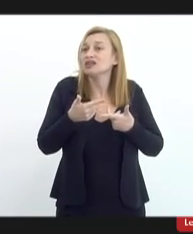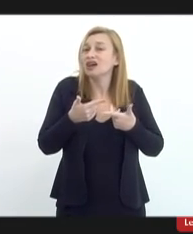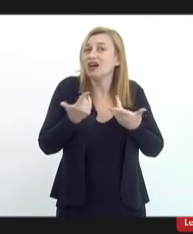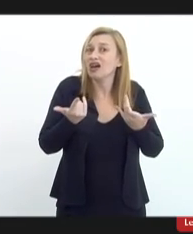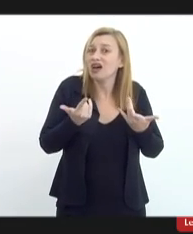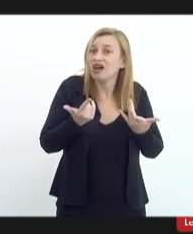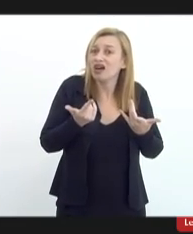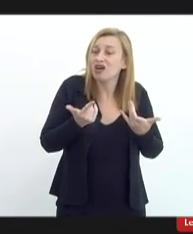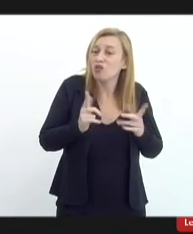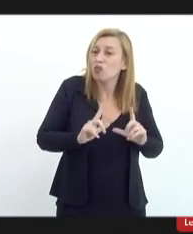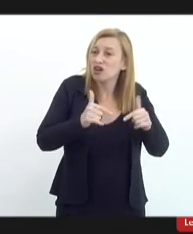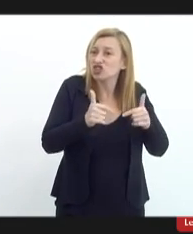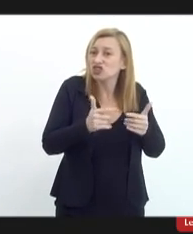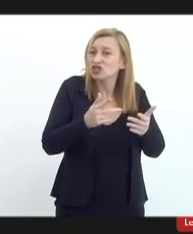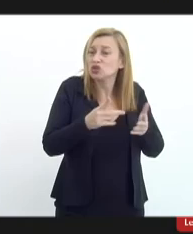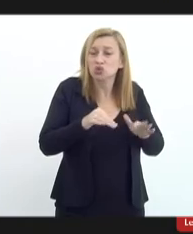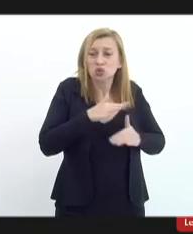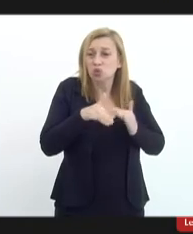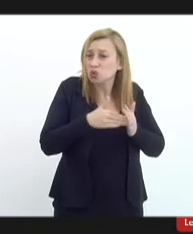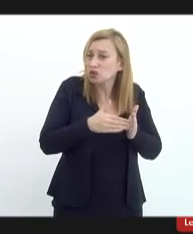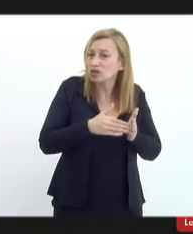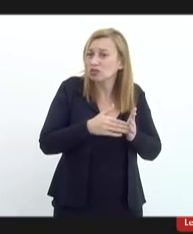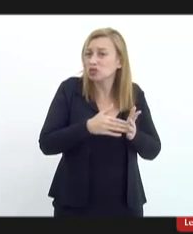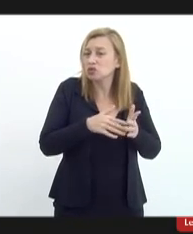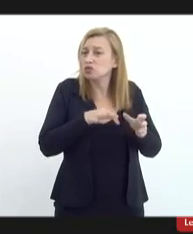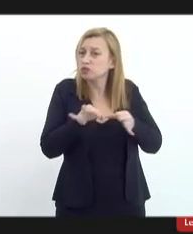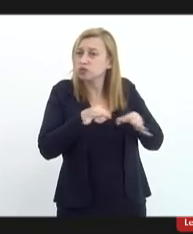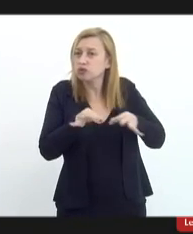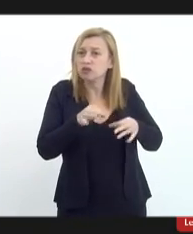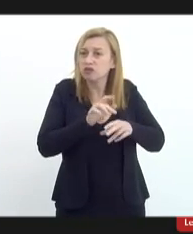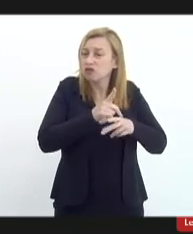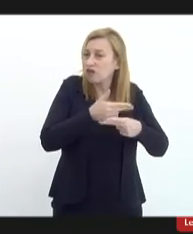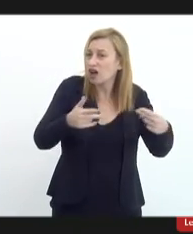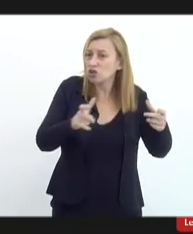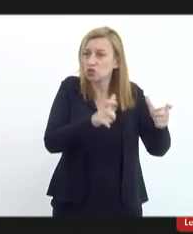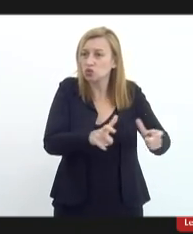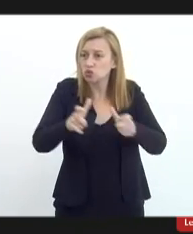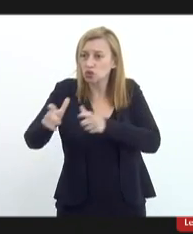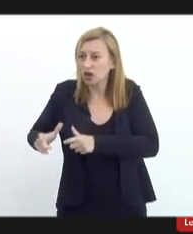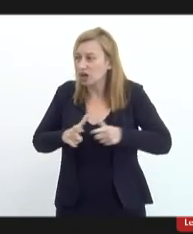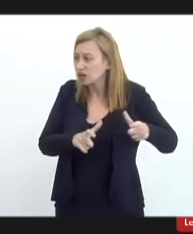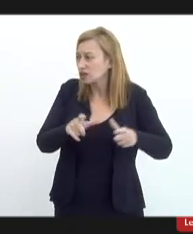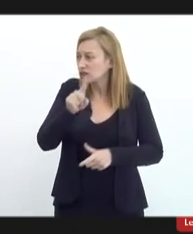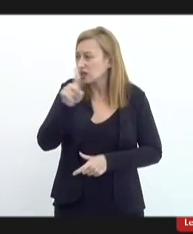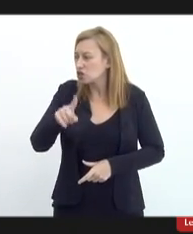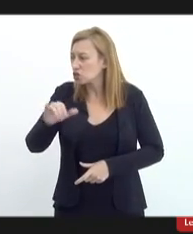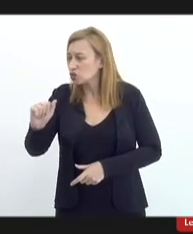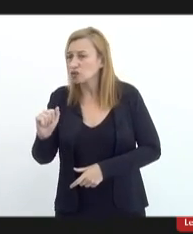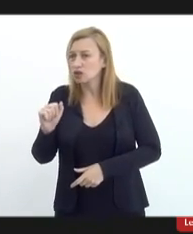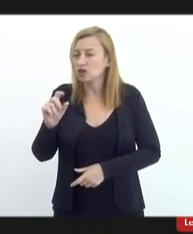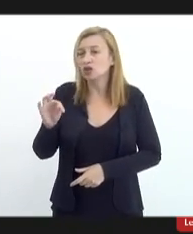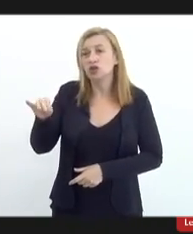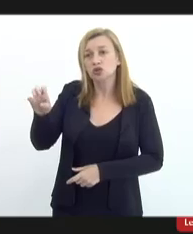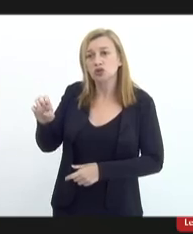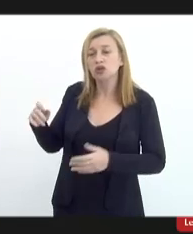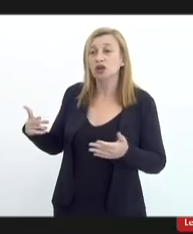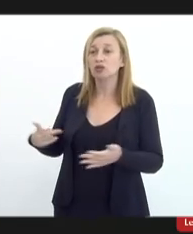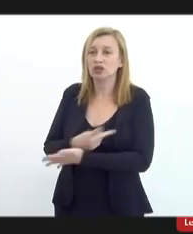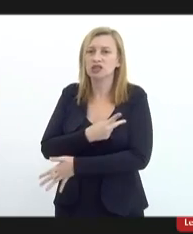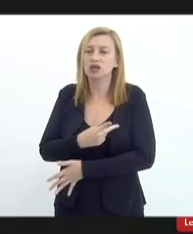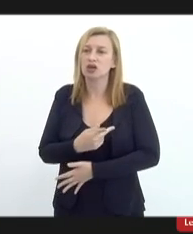brigada, é todo mundo organizado. Então, foram vários pontos da Zona Norte que aconteceu